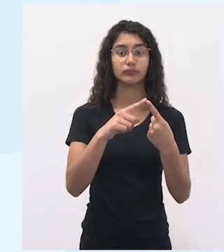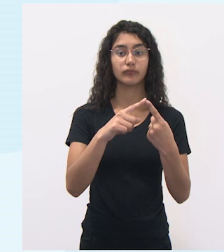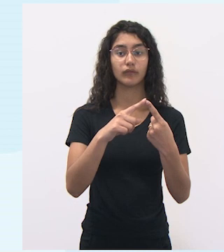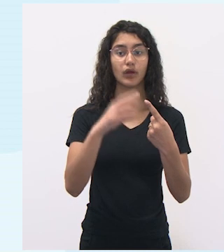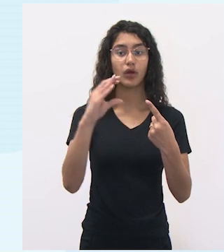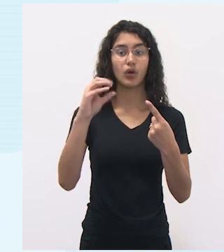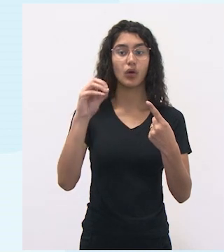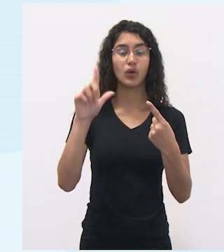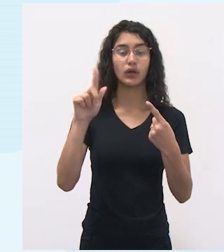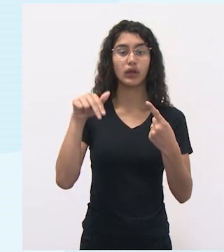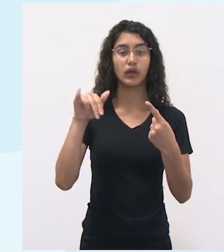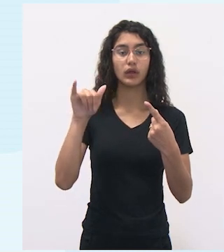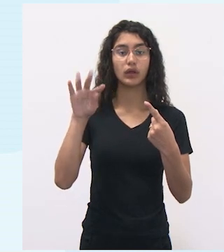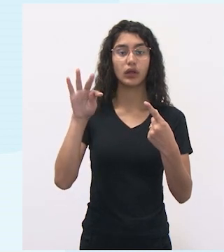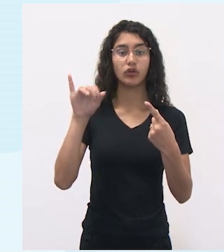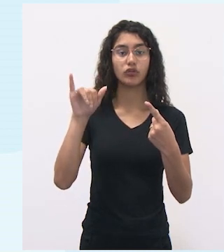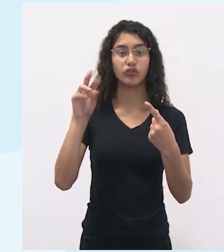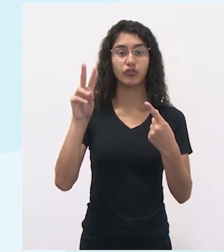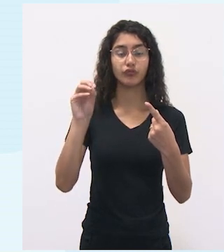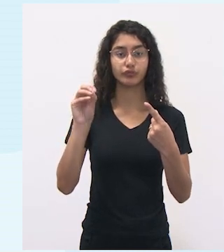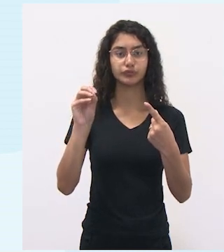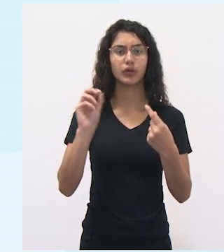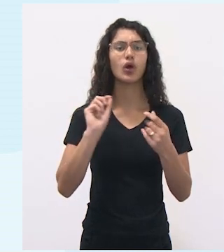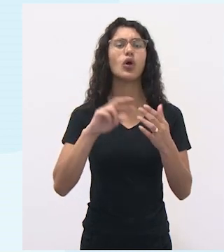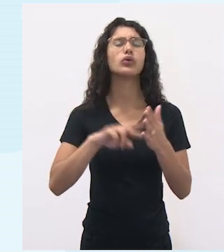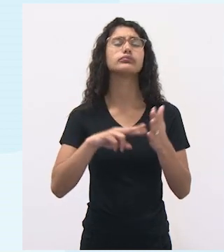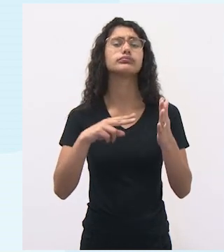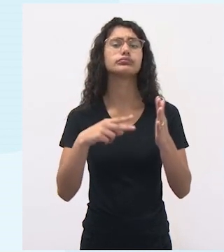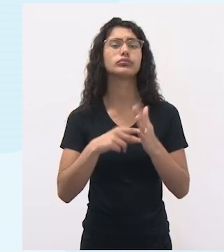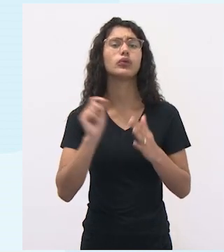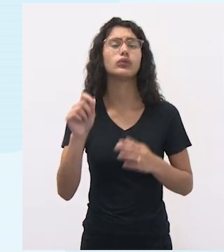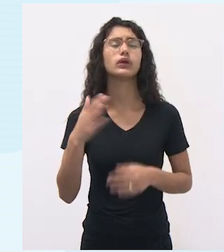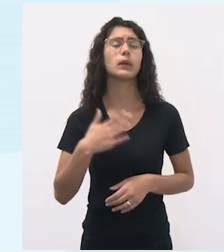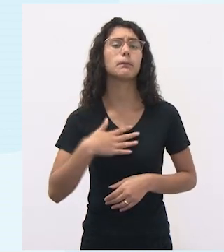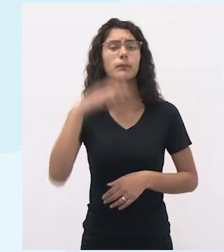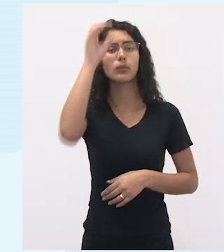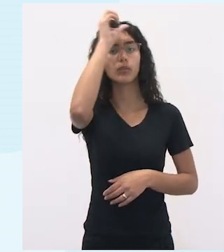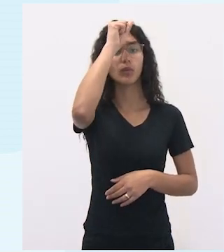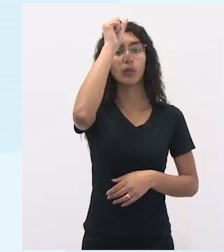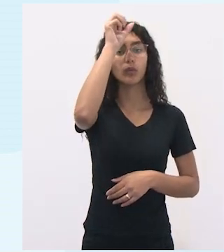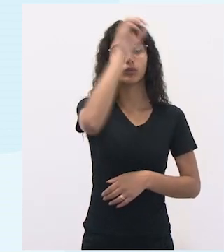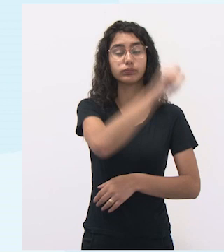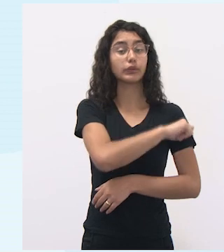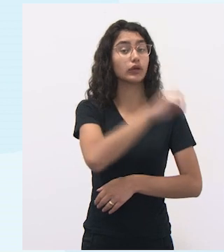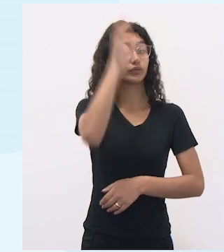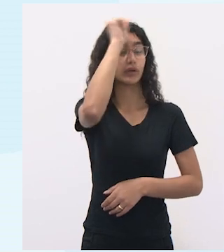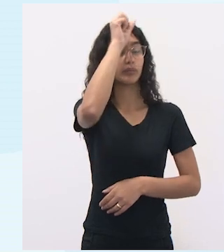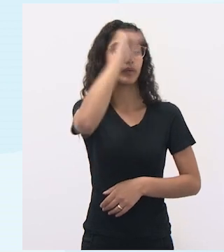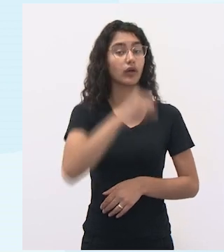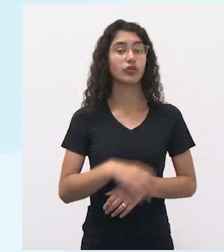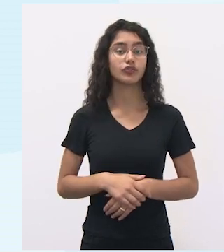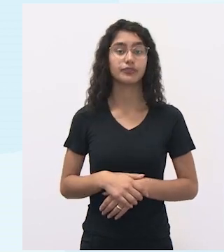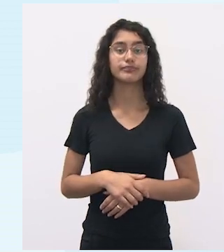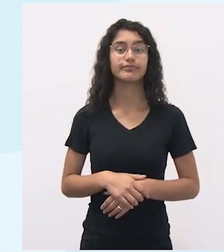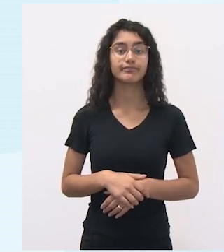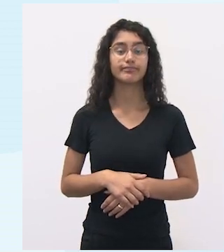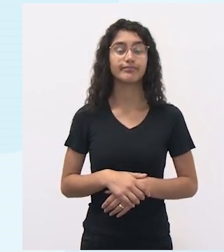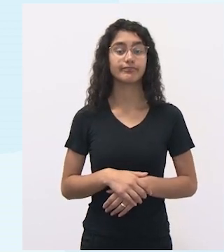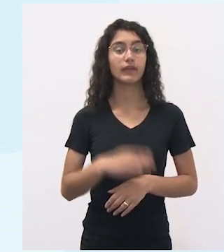está relacionado ao quê? O que o meu aluno aprende? Que está relacionado com os